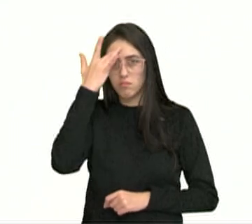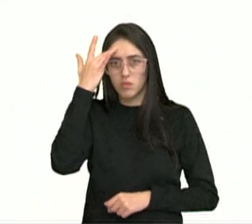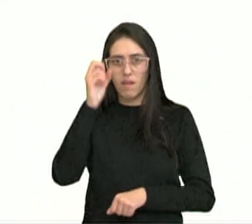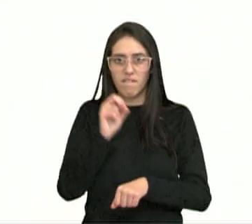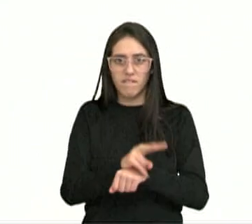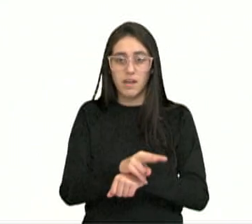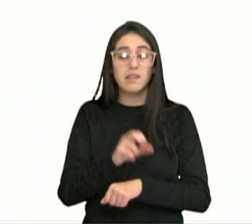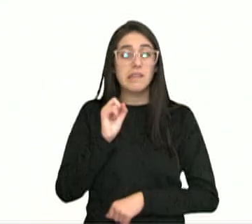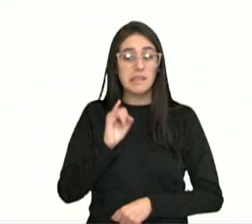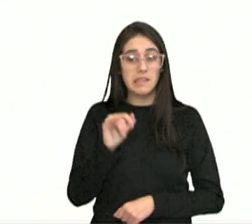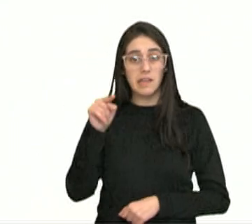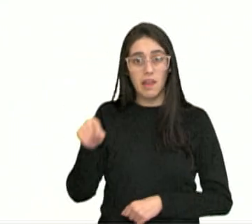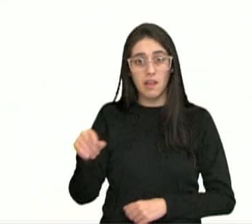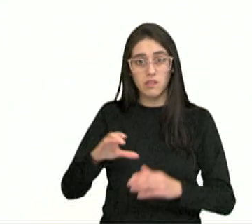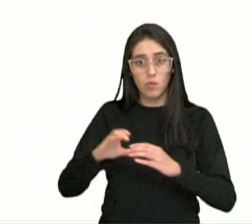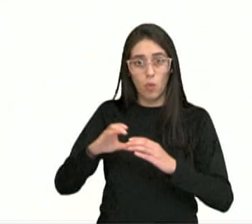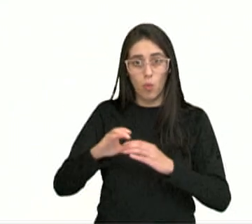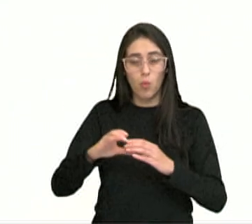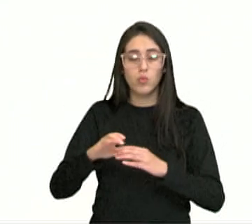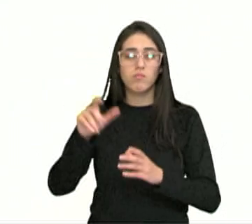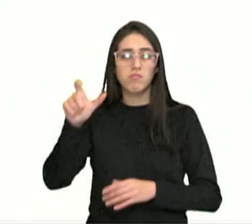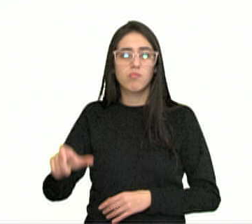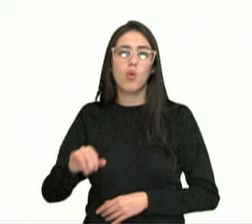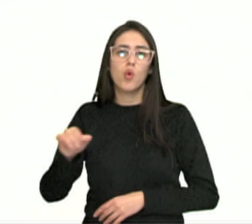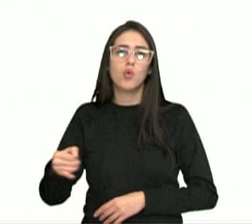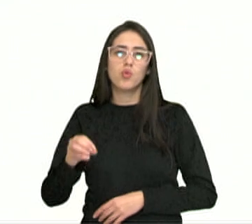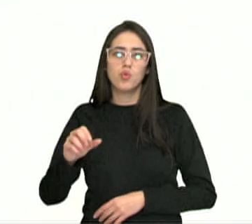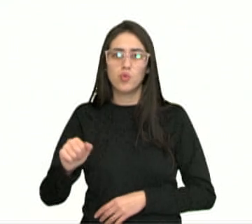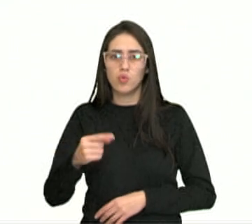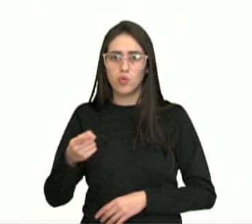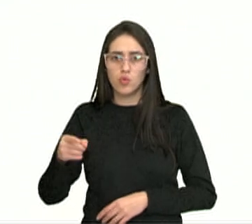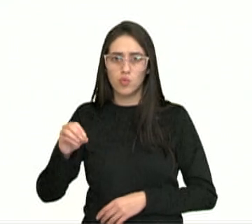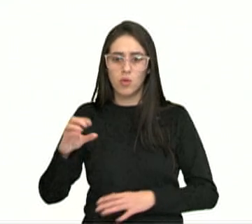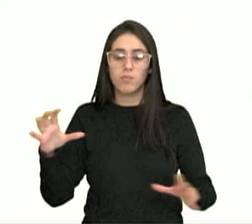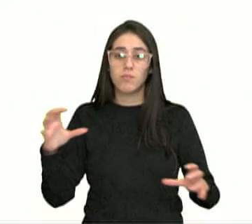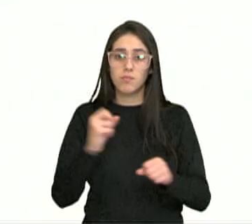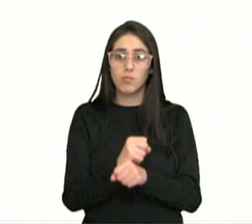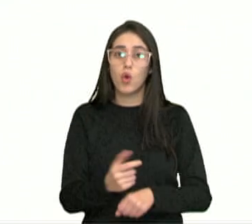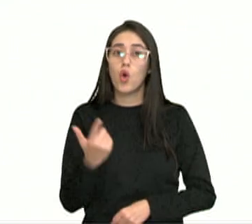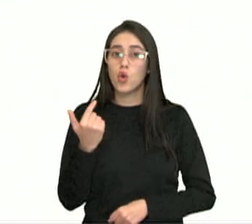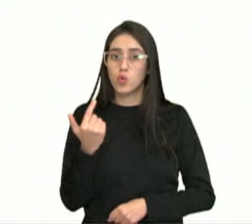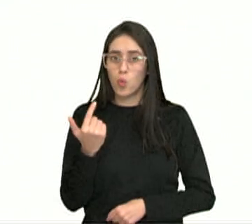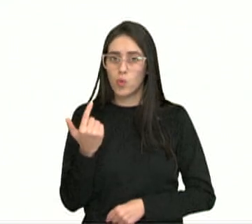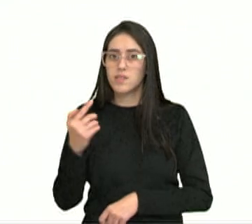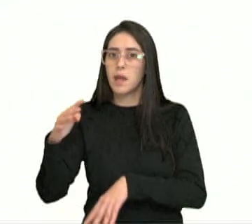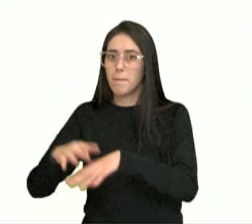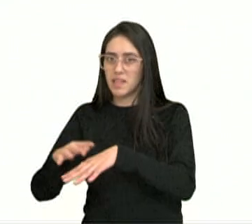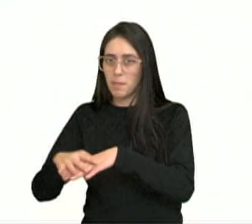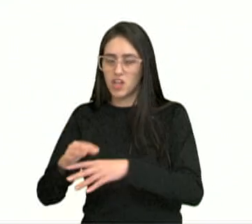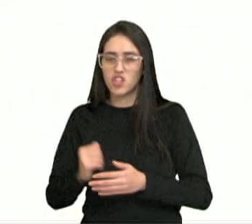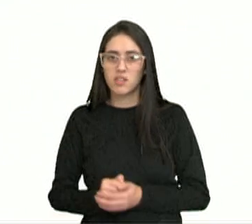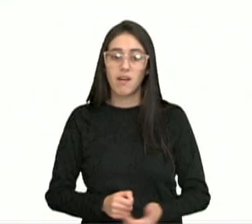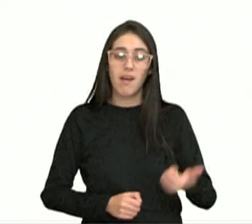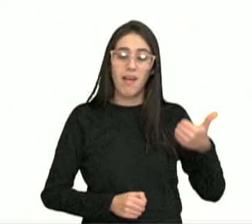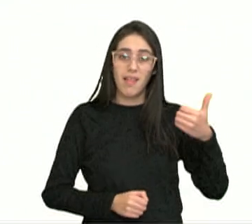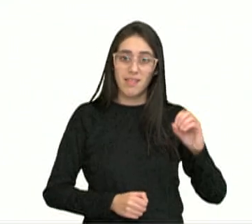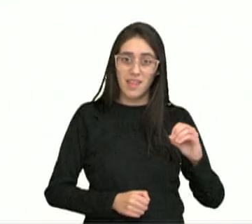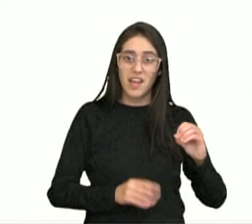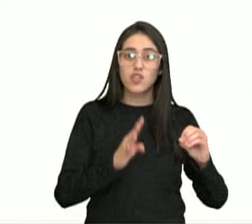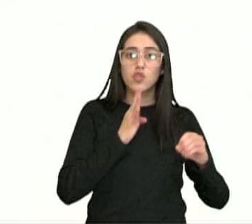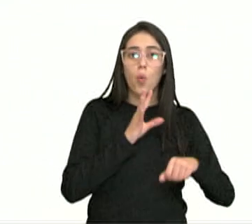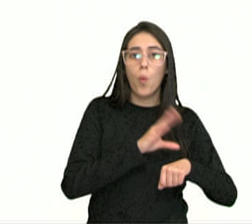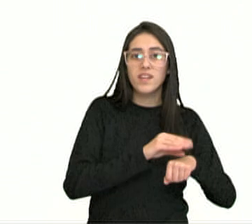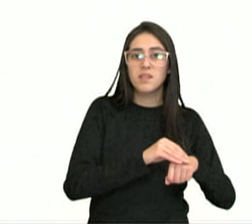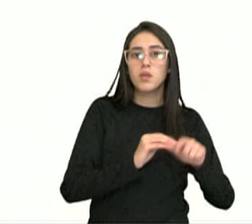de concurso, João tirou 12 pontos no teste de matemática e 10 pontos no de